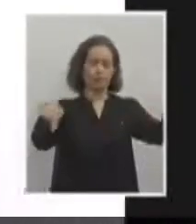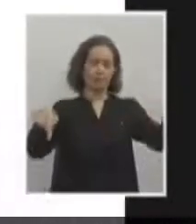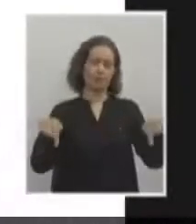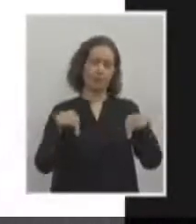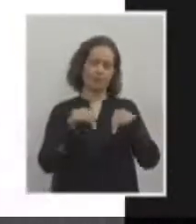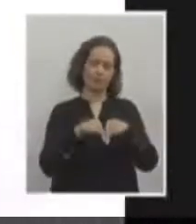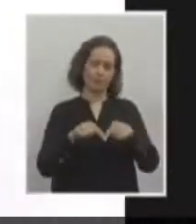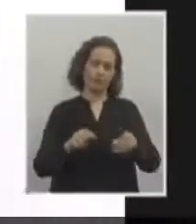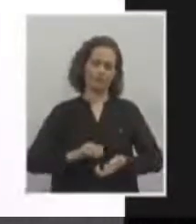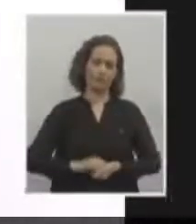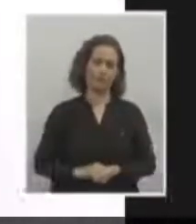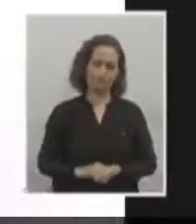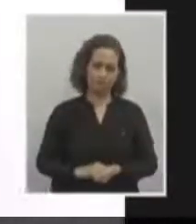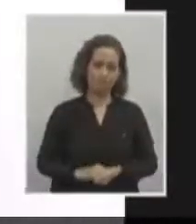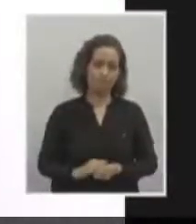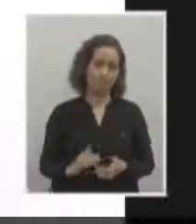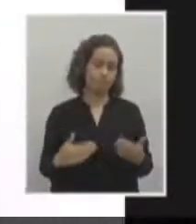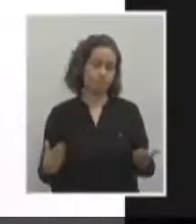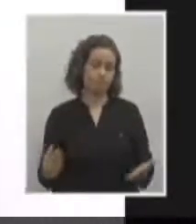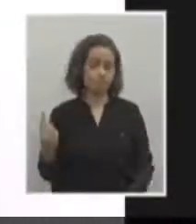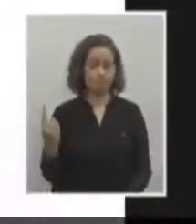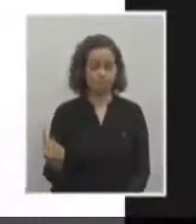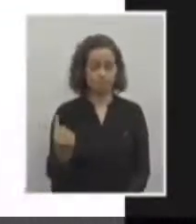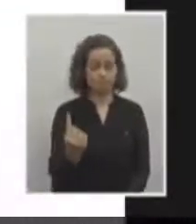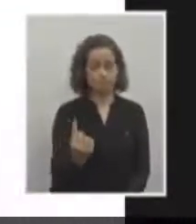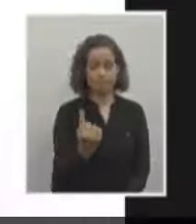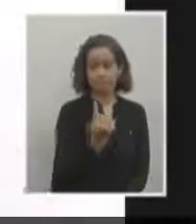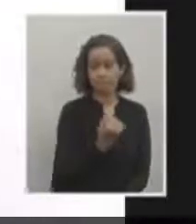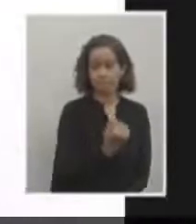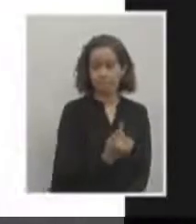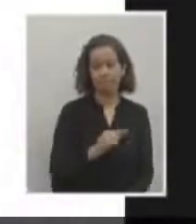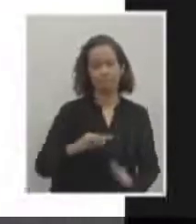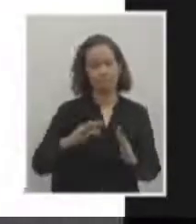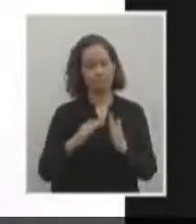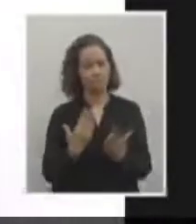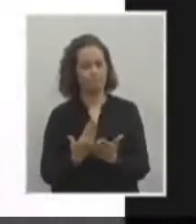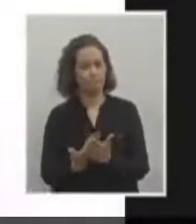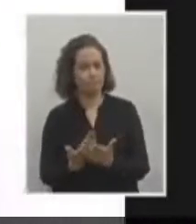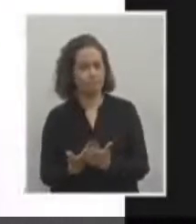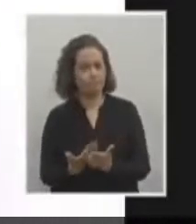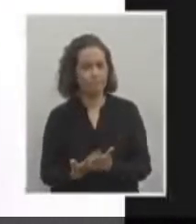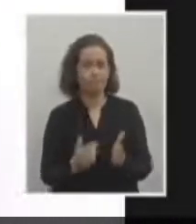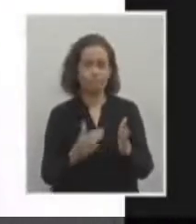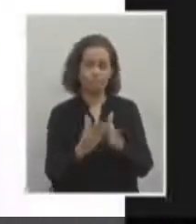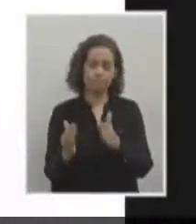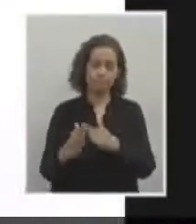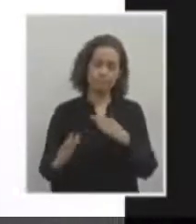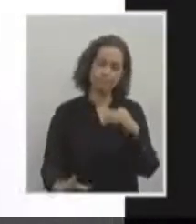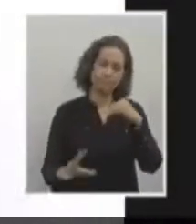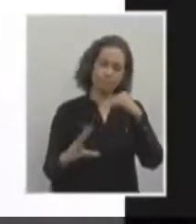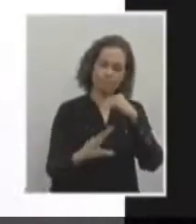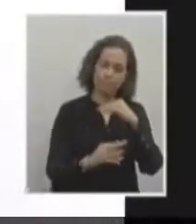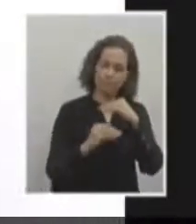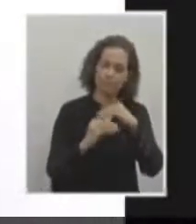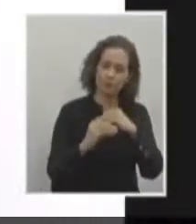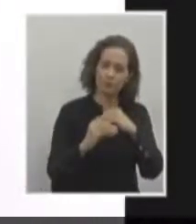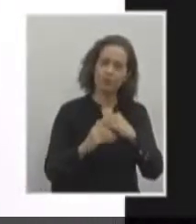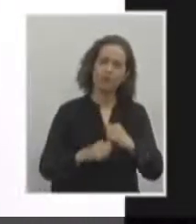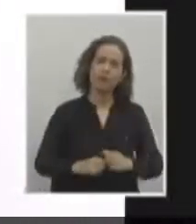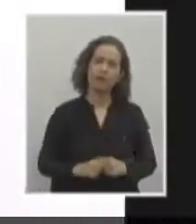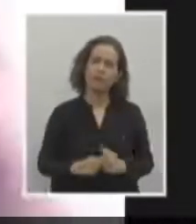de turma. Então, cada ano, a escola tem os critérios complementares e que verifica quem vai ser o